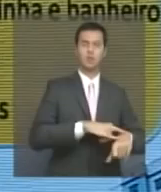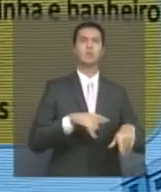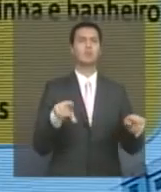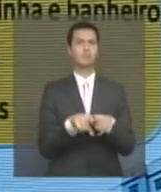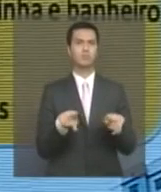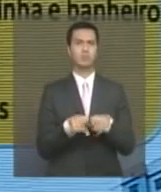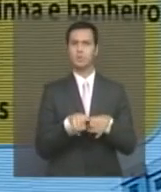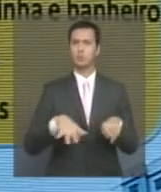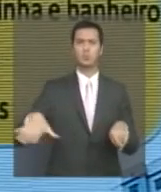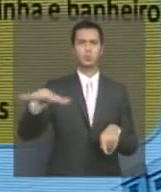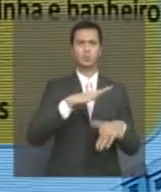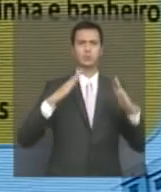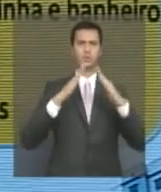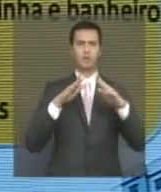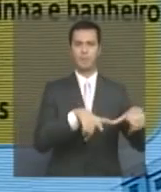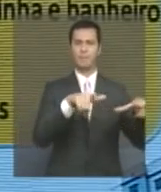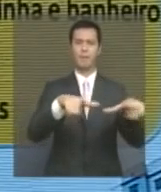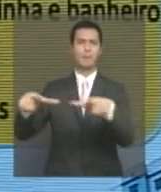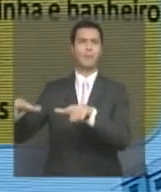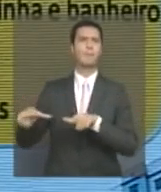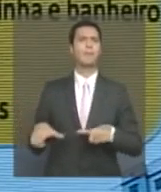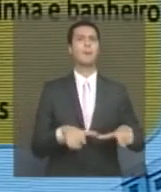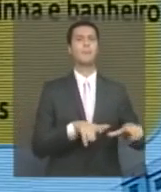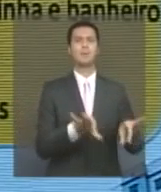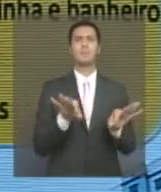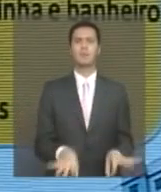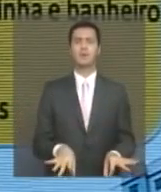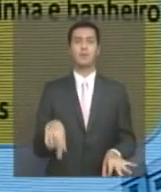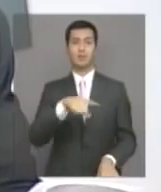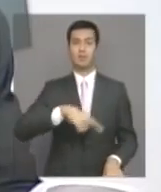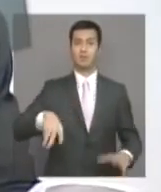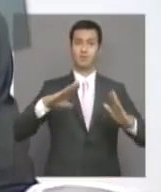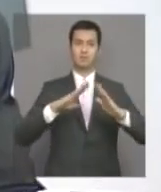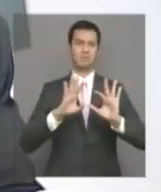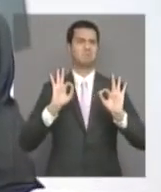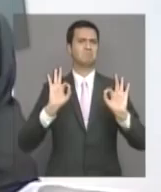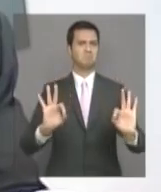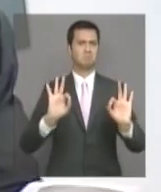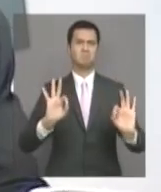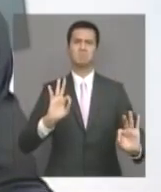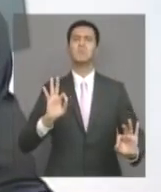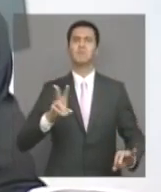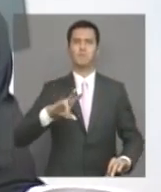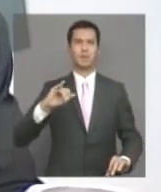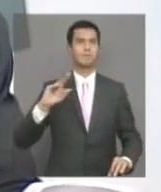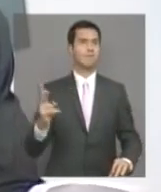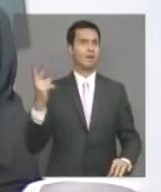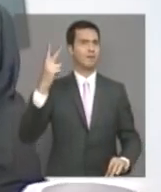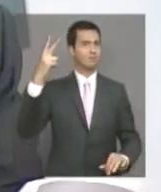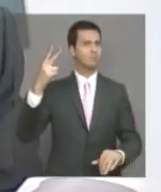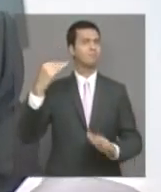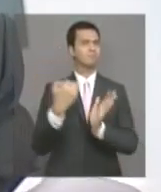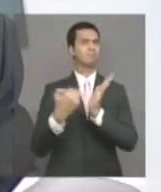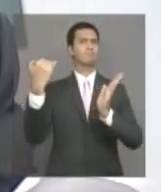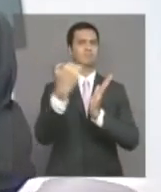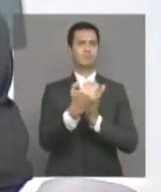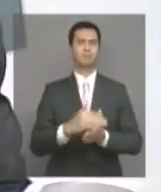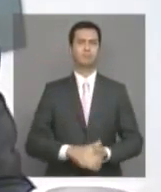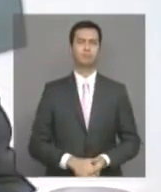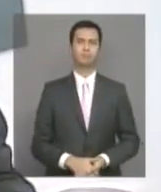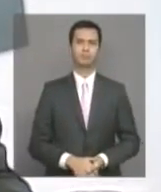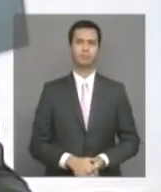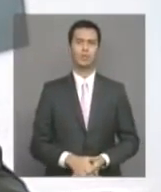em todos os cômodos. Valorização do imóvel. O imóvel vai ficar mais valorizado. Aquecimento